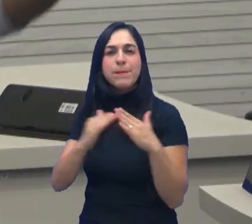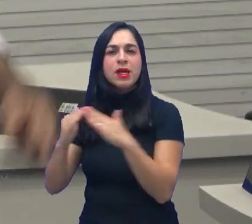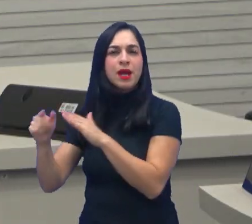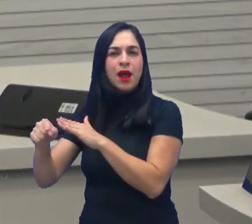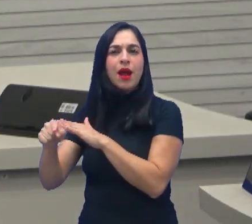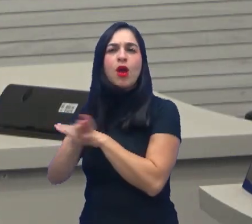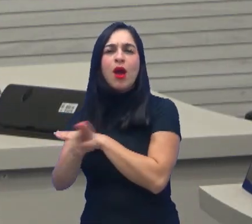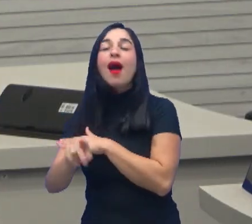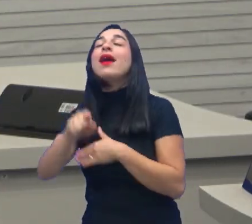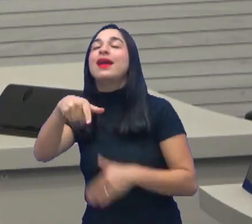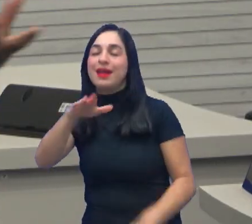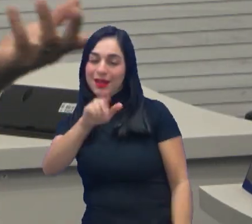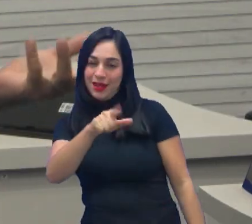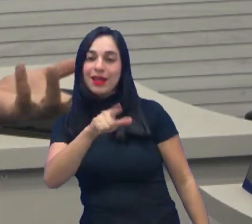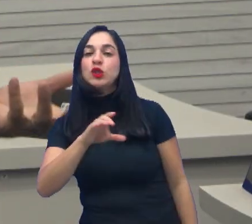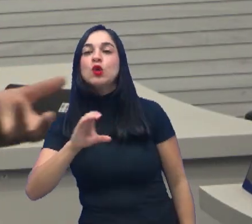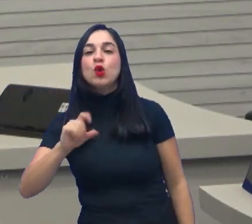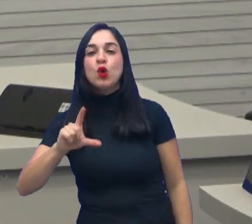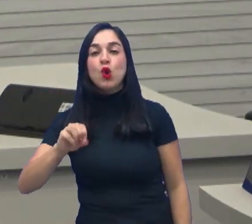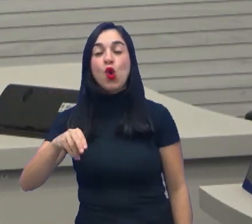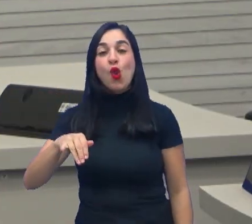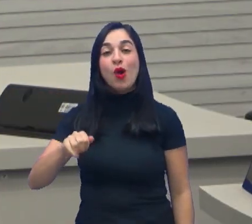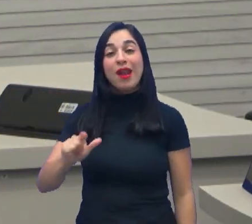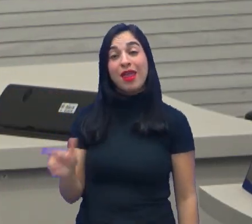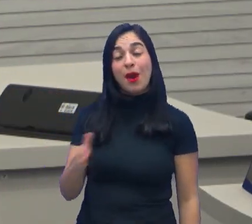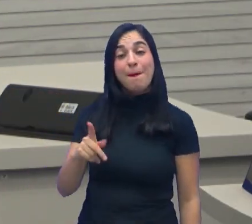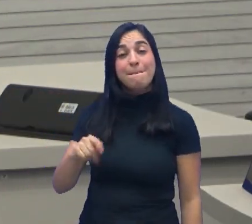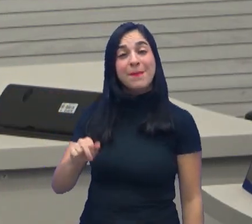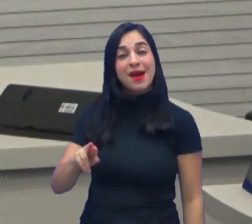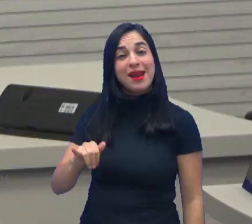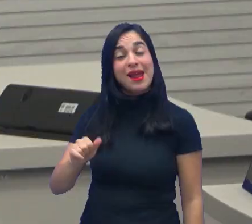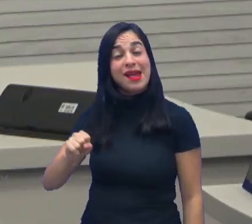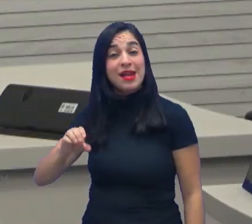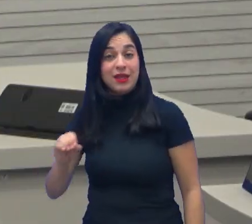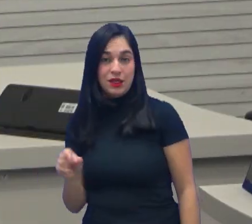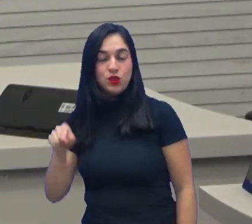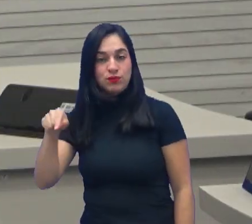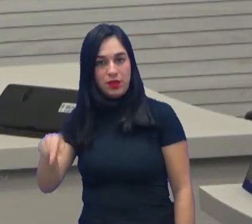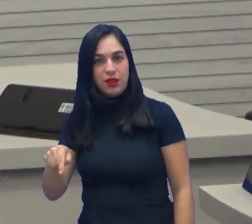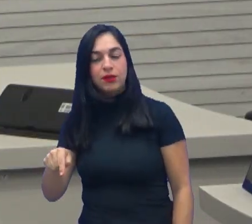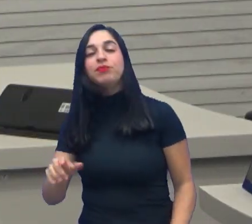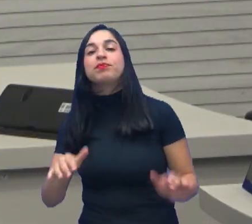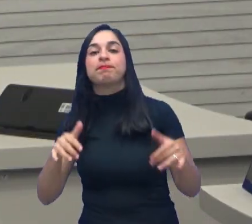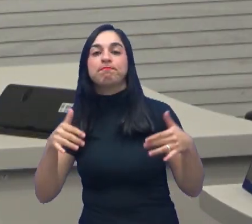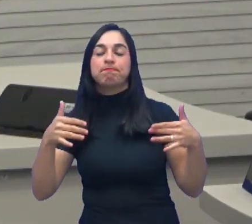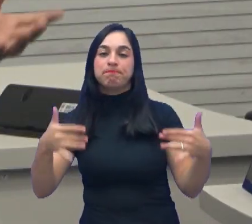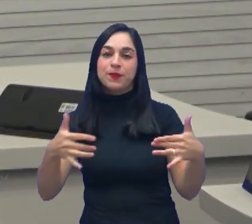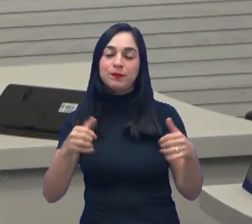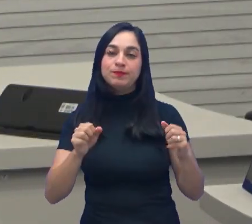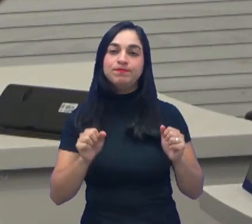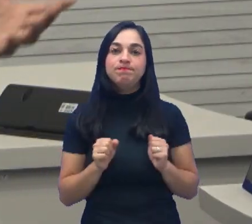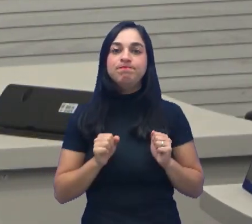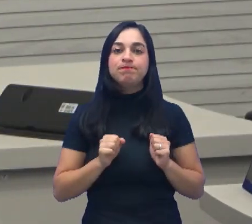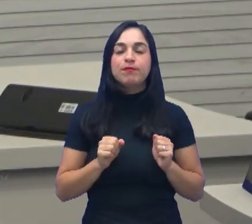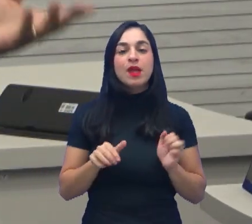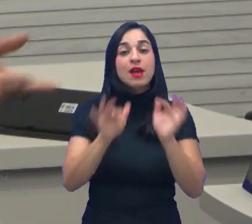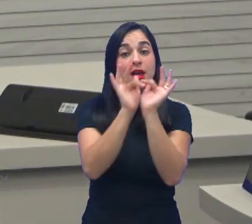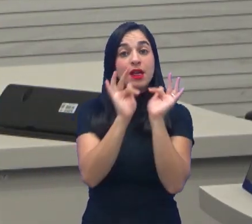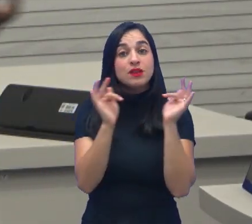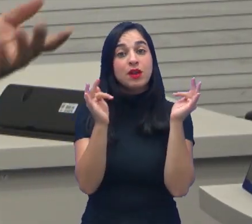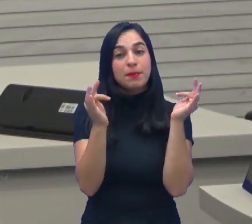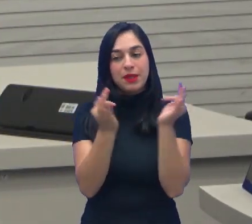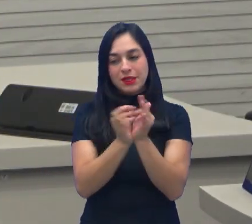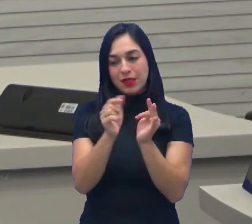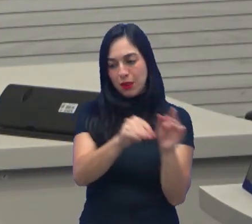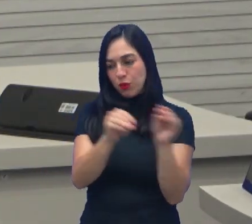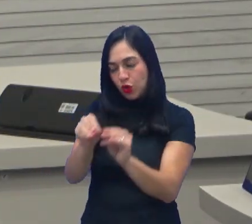Colônia Paraíso, não é? Boa parte das famílias que estavam lá foi para Colônia Paraíso. Só que aí, as famílias voltaram, outras famílias